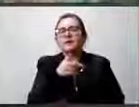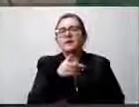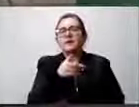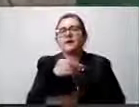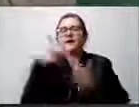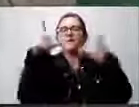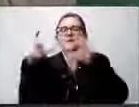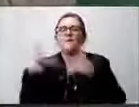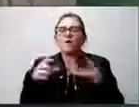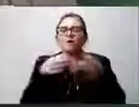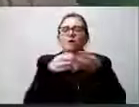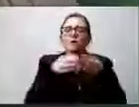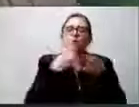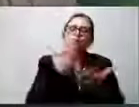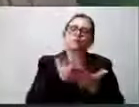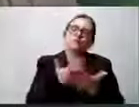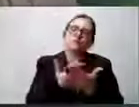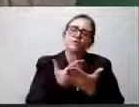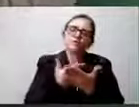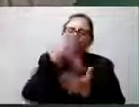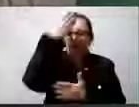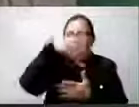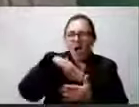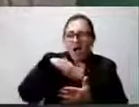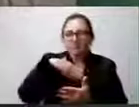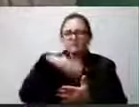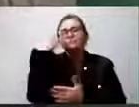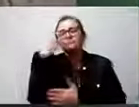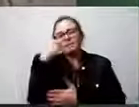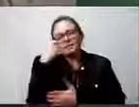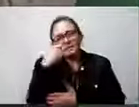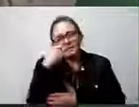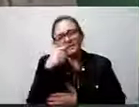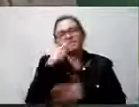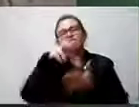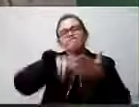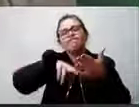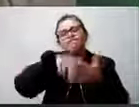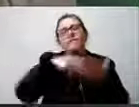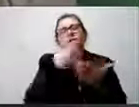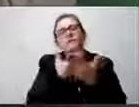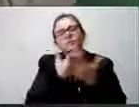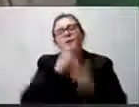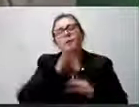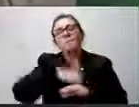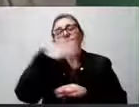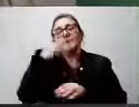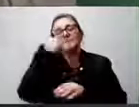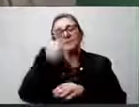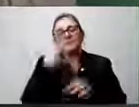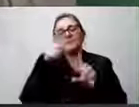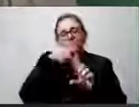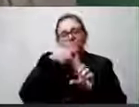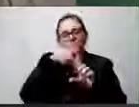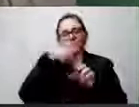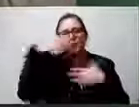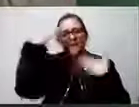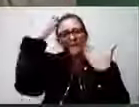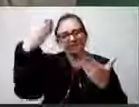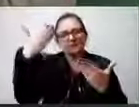estudo nossos, que eu acho que é um dado que a gente precisa levantar, que é fato, né? E agradecer, eu não vou